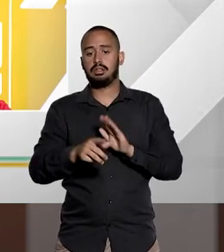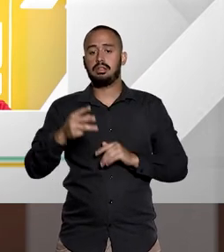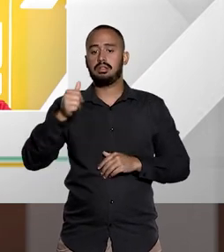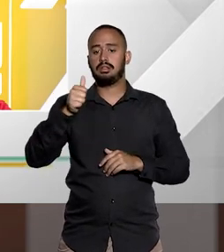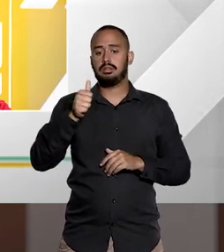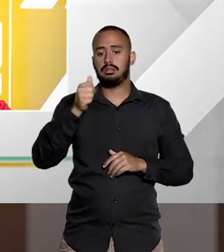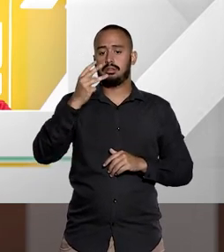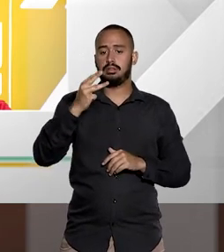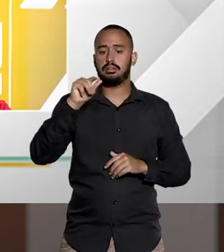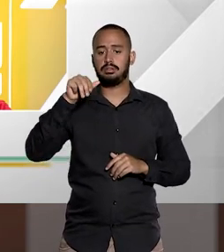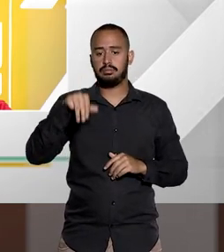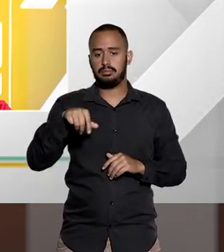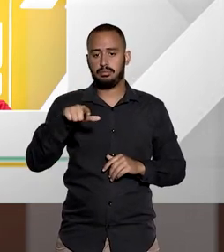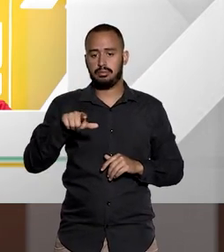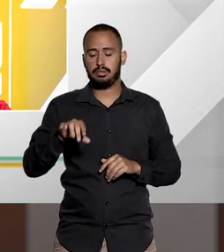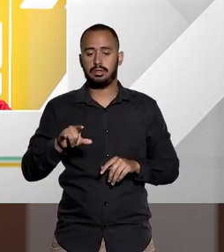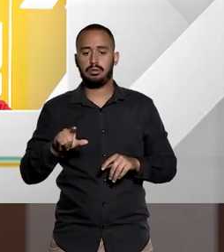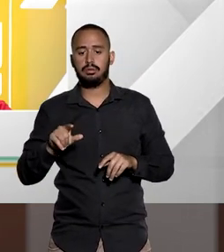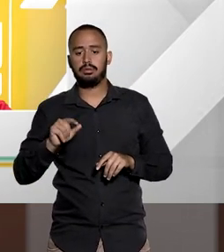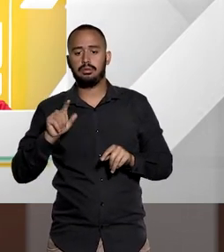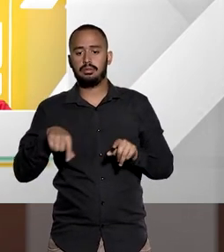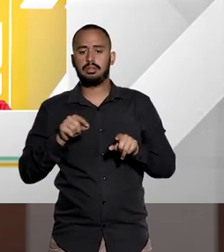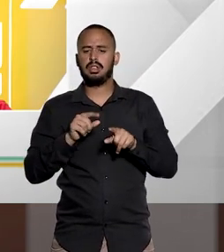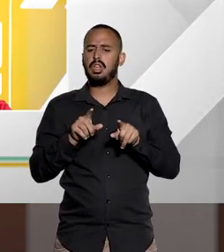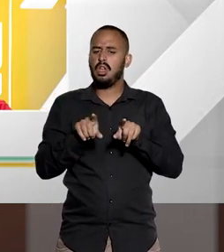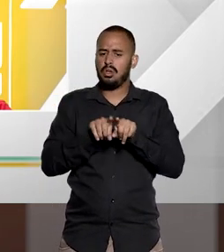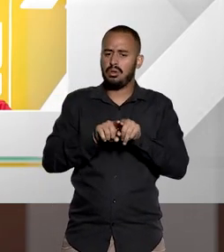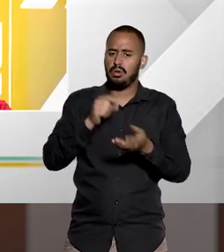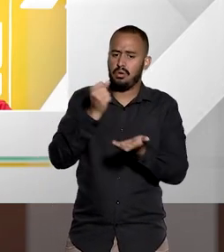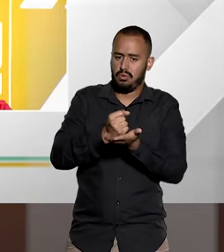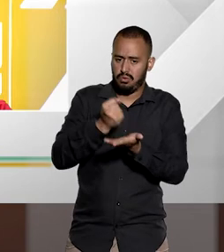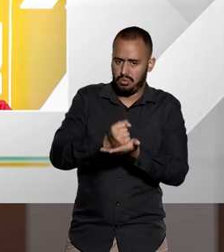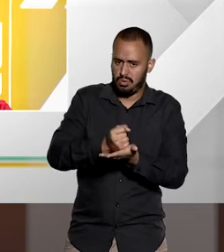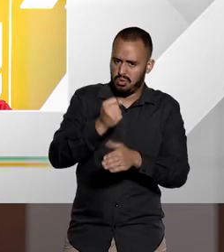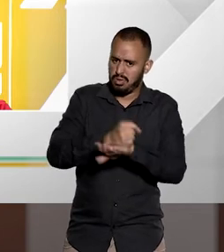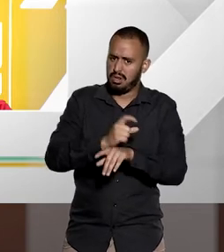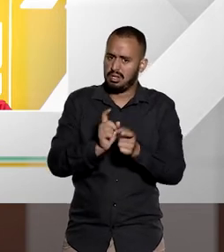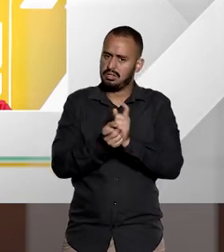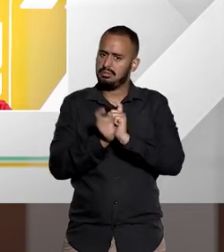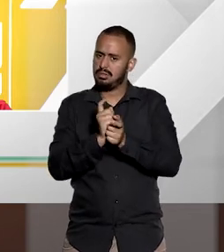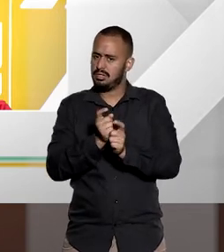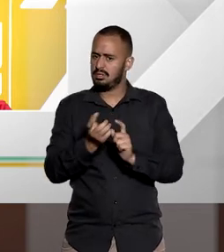de 2016, eles são considerados contratos administrativos?